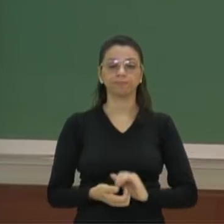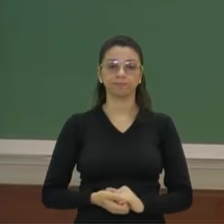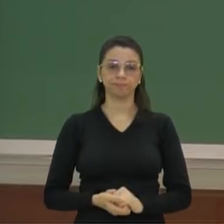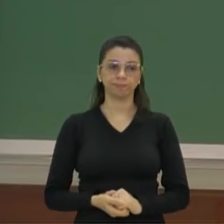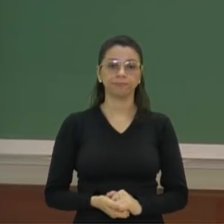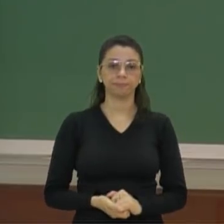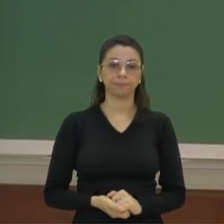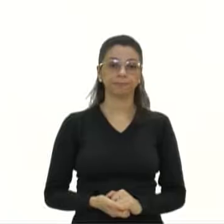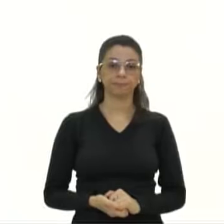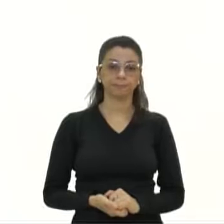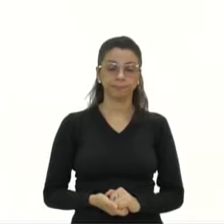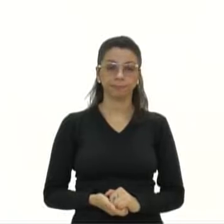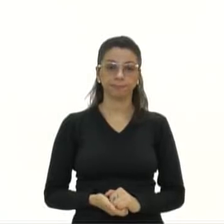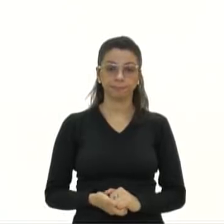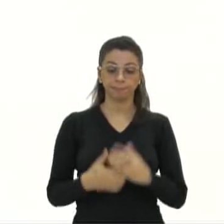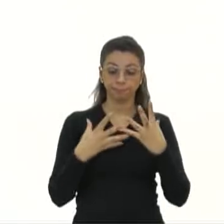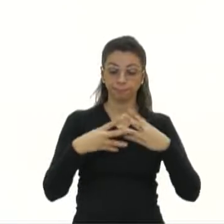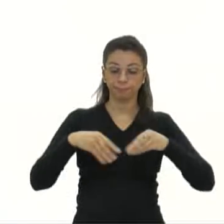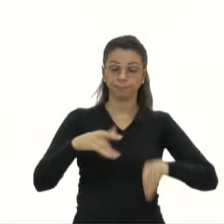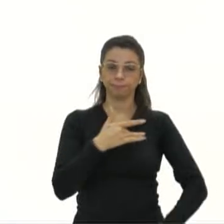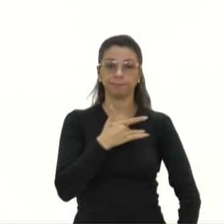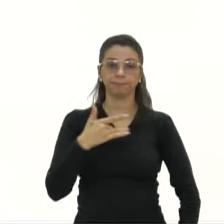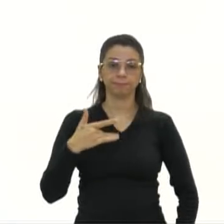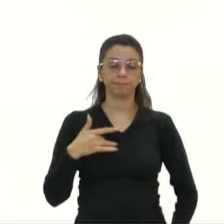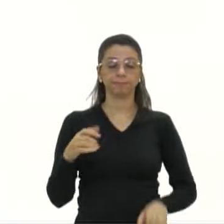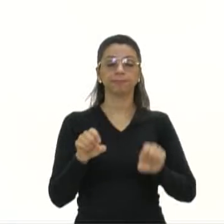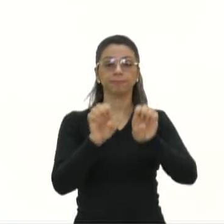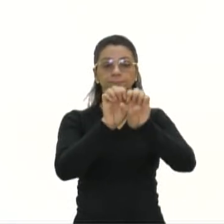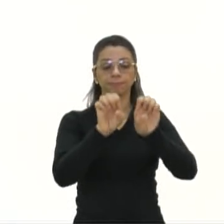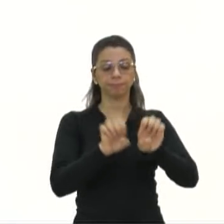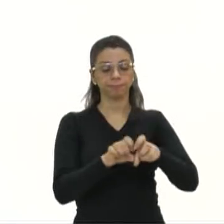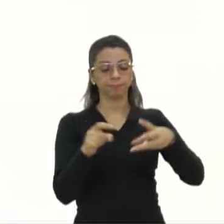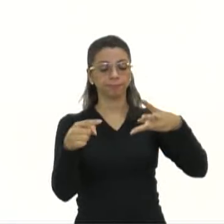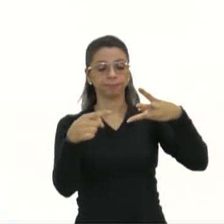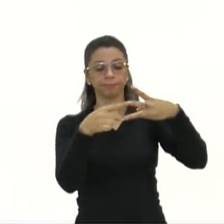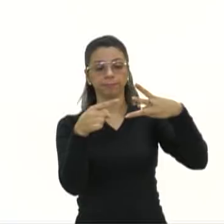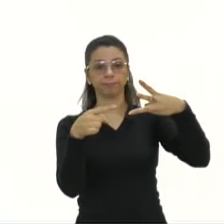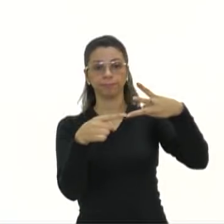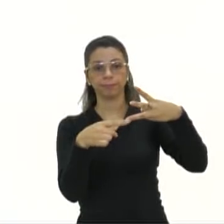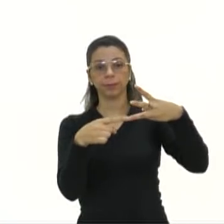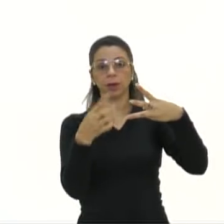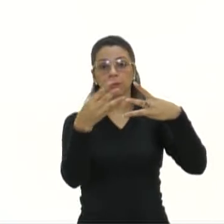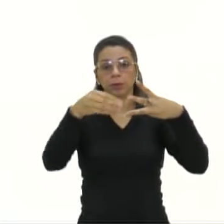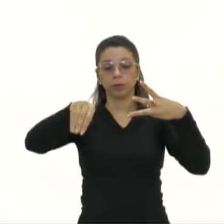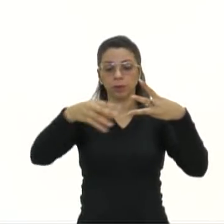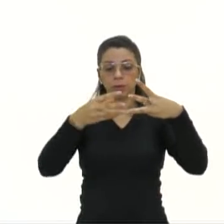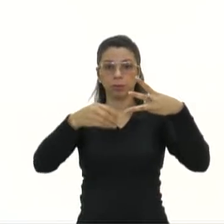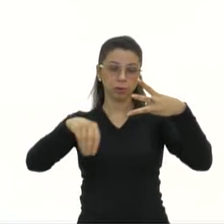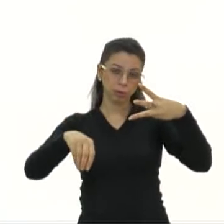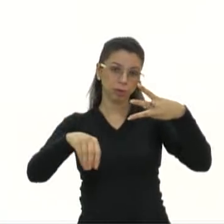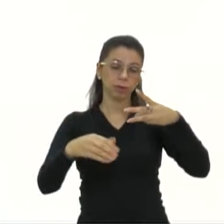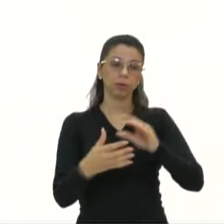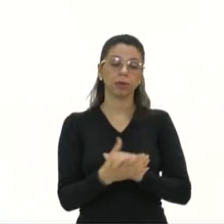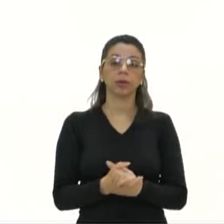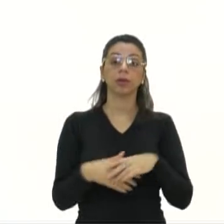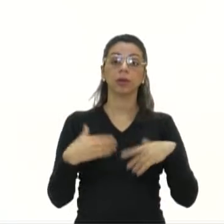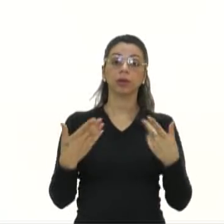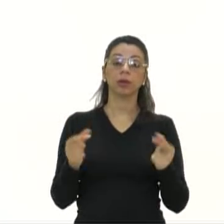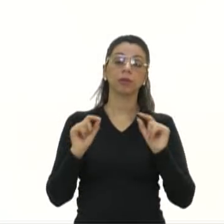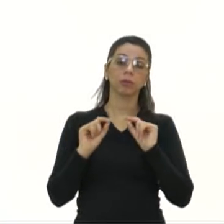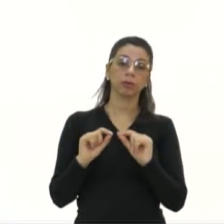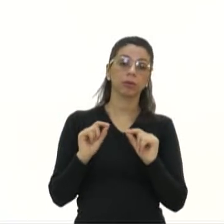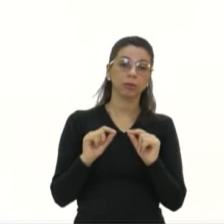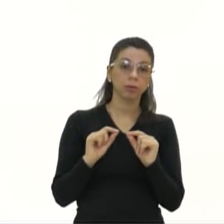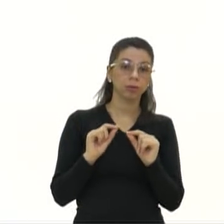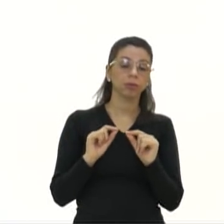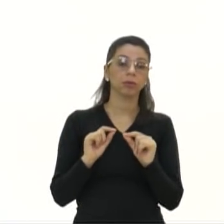Esses fatores podem prejudicar as estruturas da orelha média ou interna, como a gente já estudou. A música alta pode provocar o